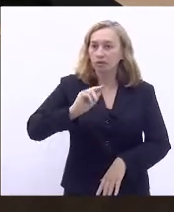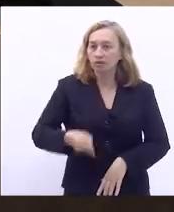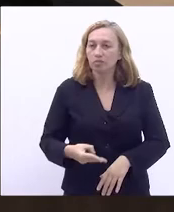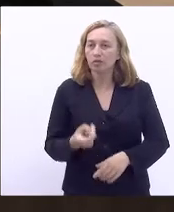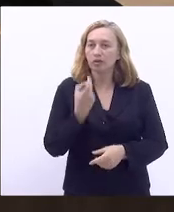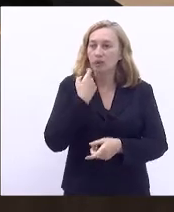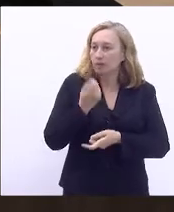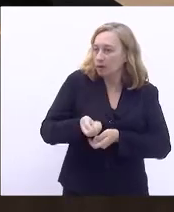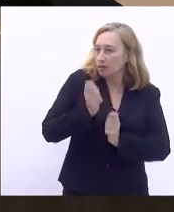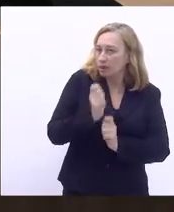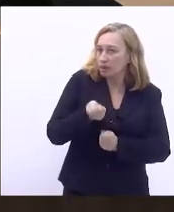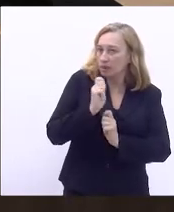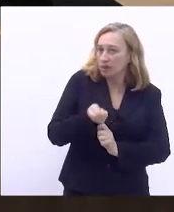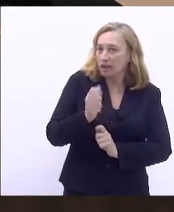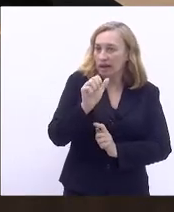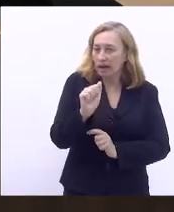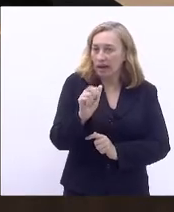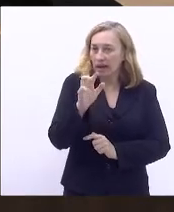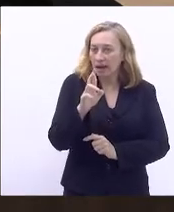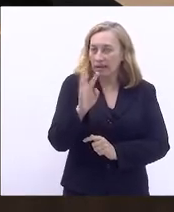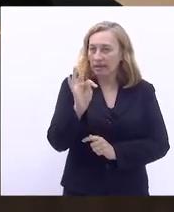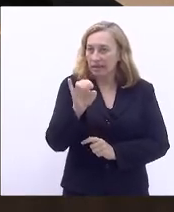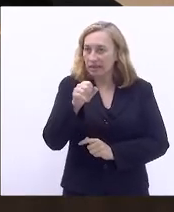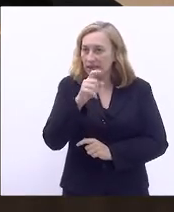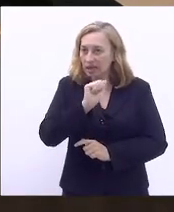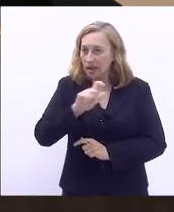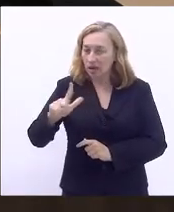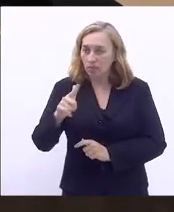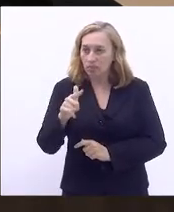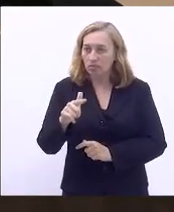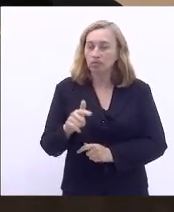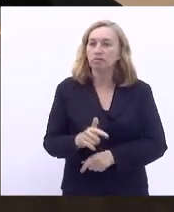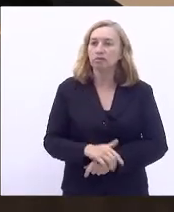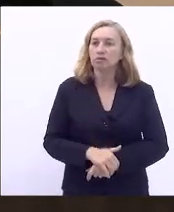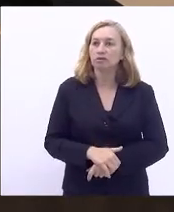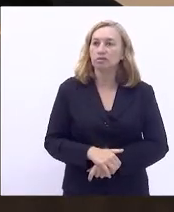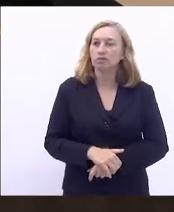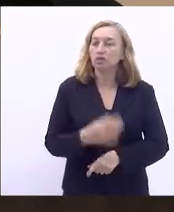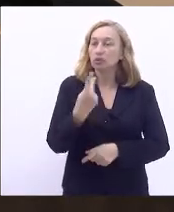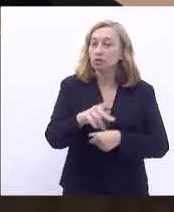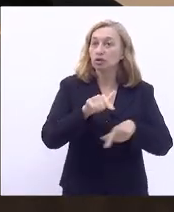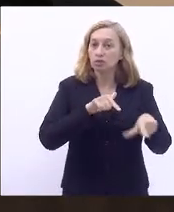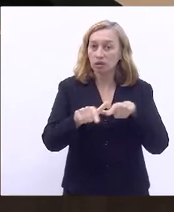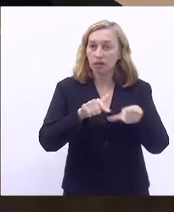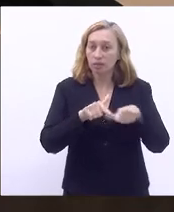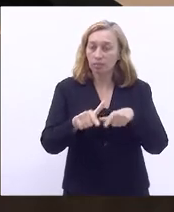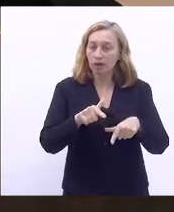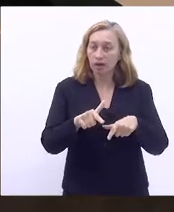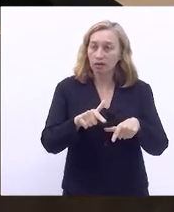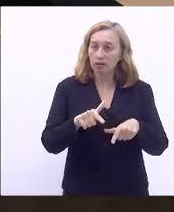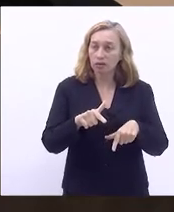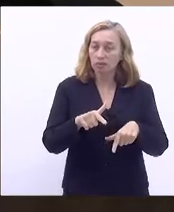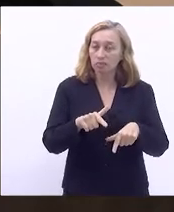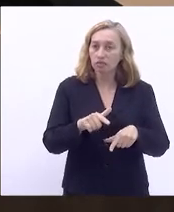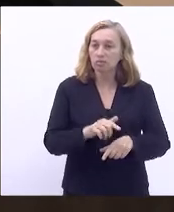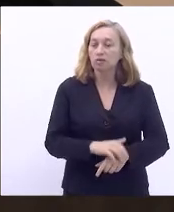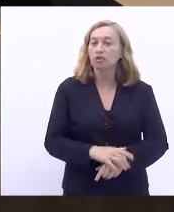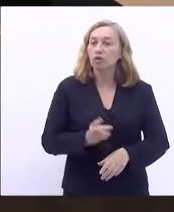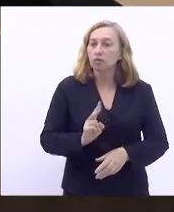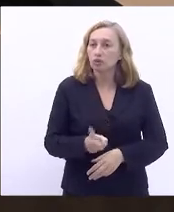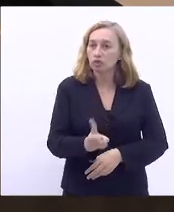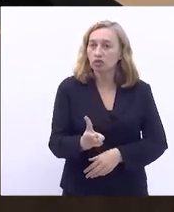pescadores artesanais que deixaram de conseguir, com seu trabalho, com seu sustento,